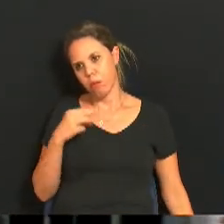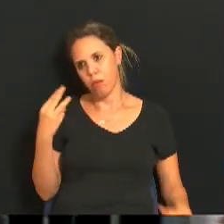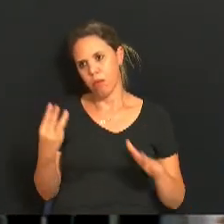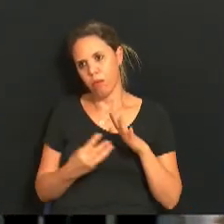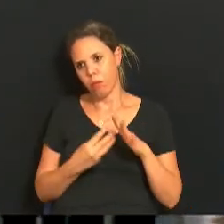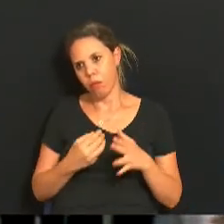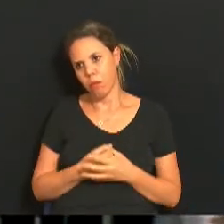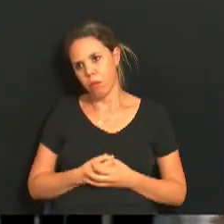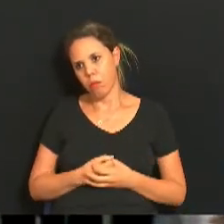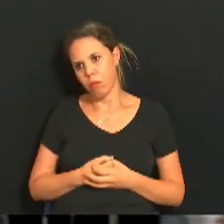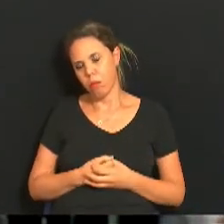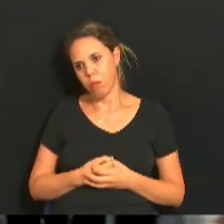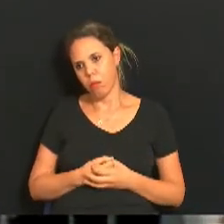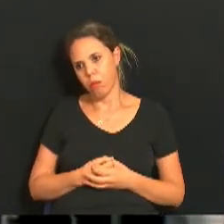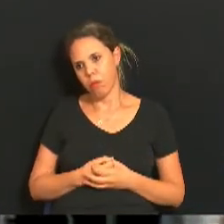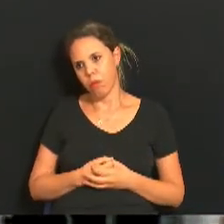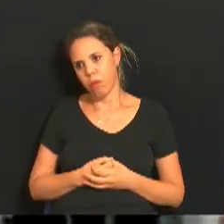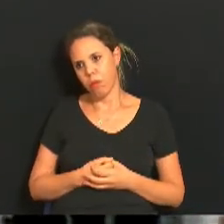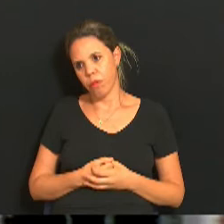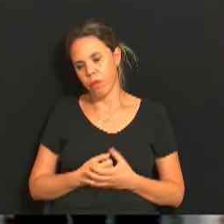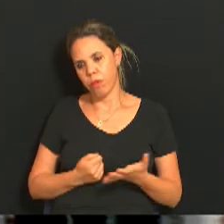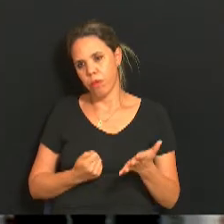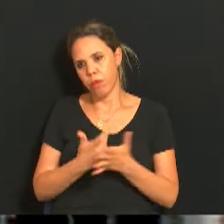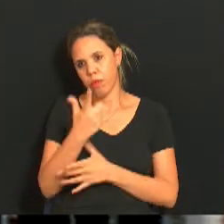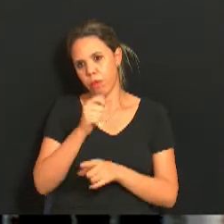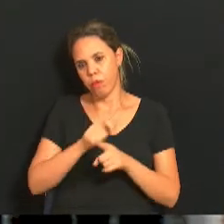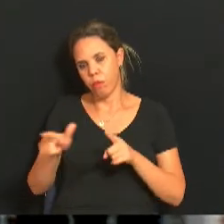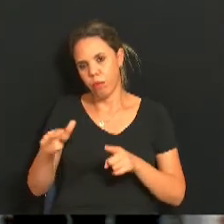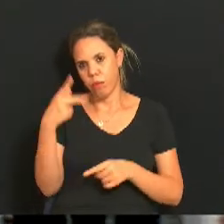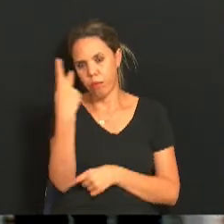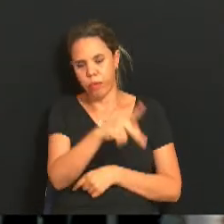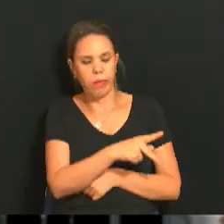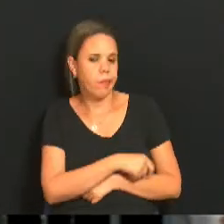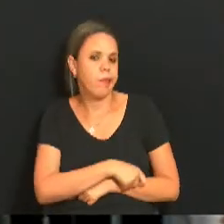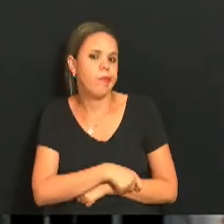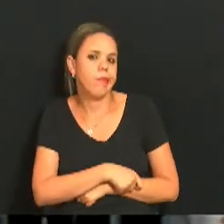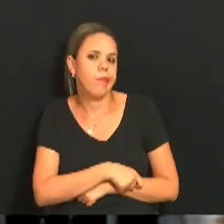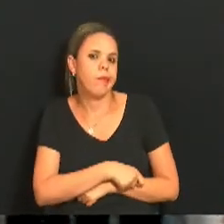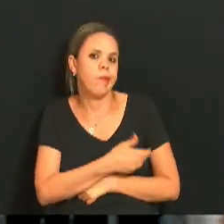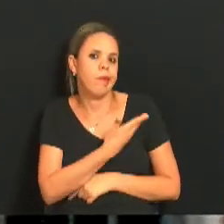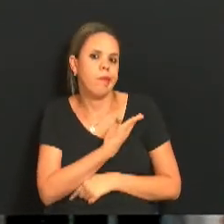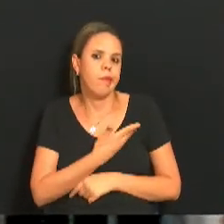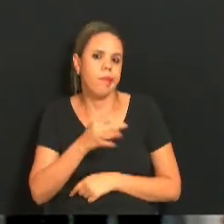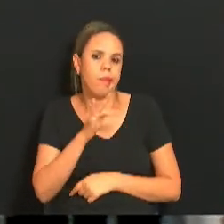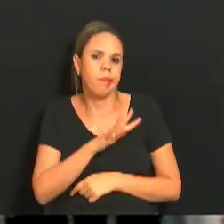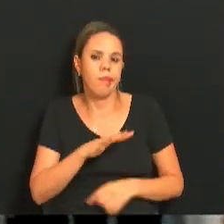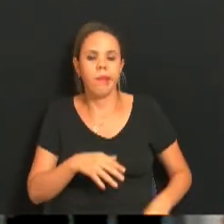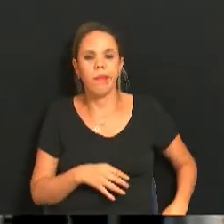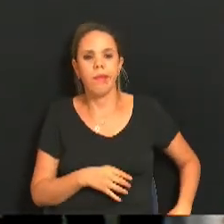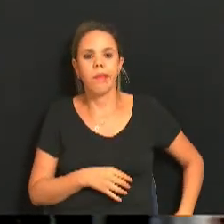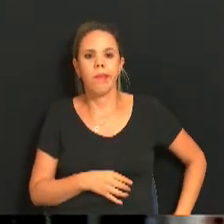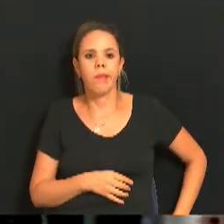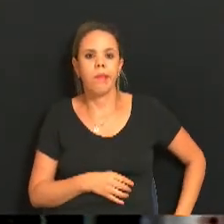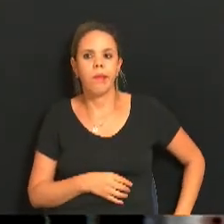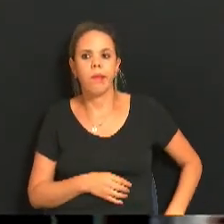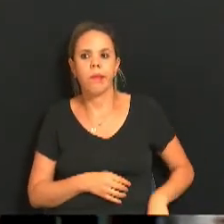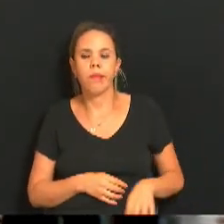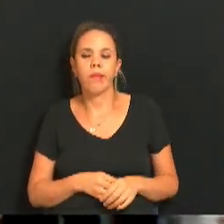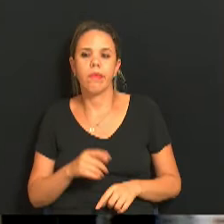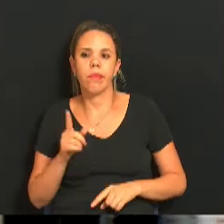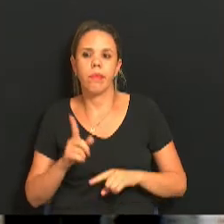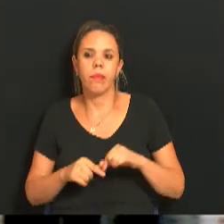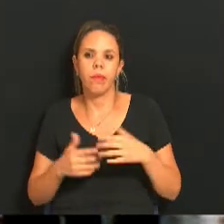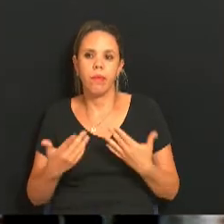e esse ente privado paga um aluguel para ela ou seja para a união especificamente no caso dos bens tombados